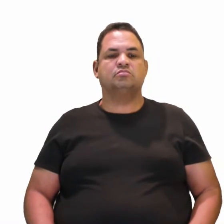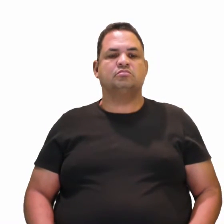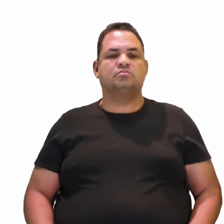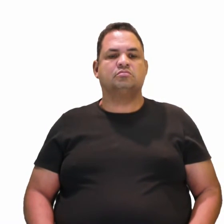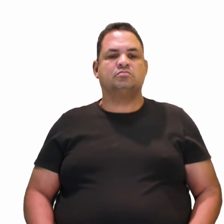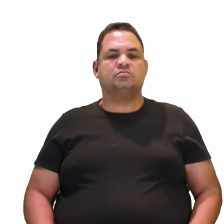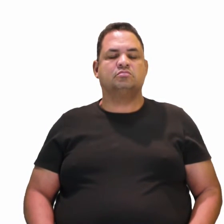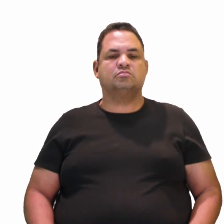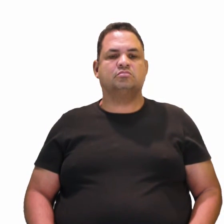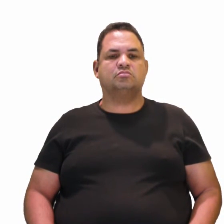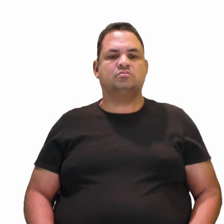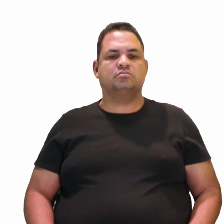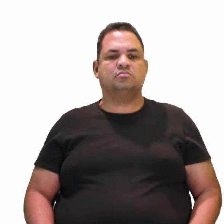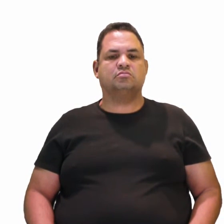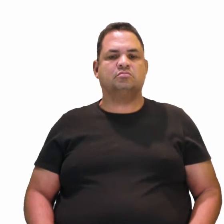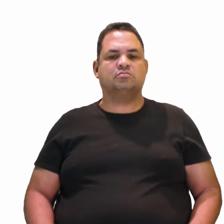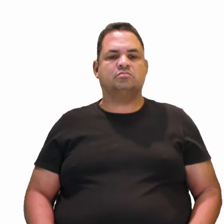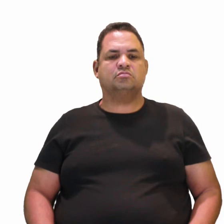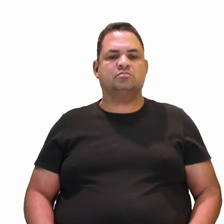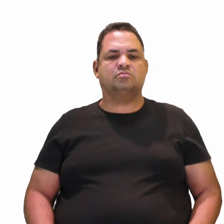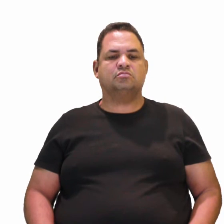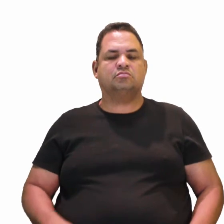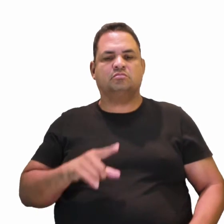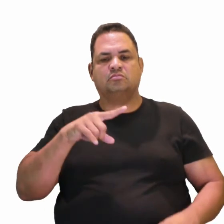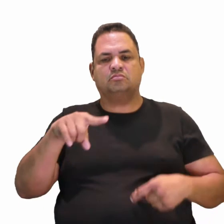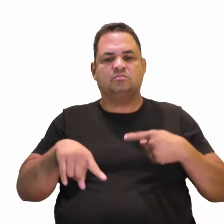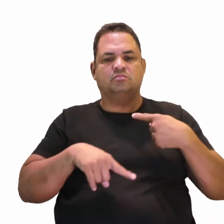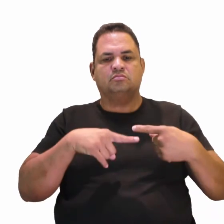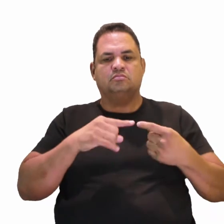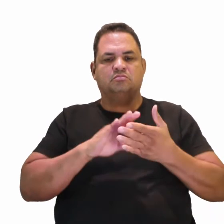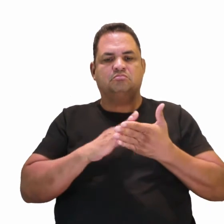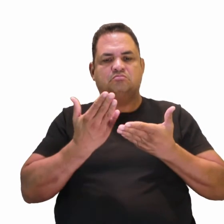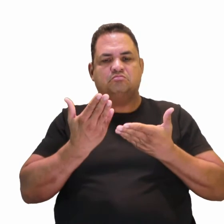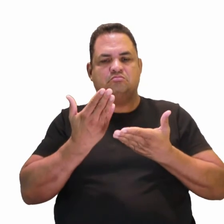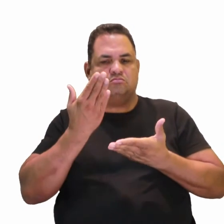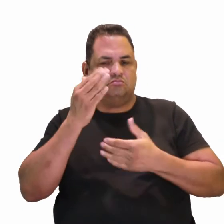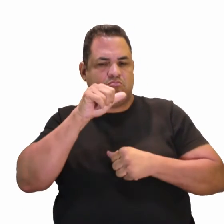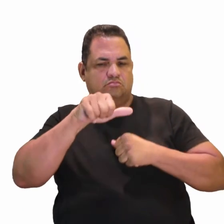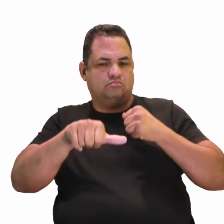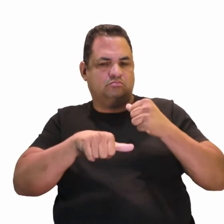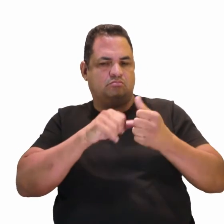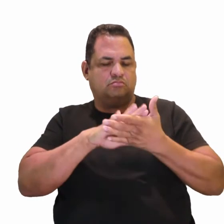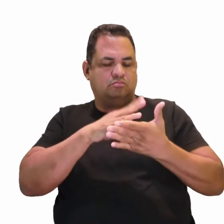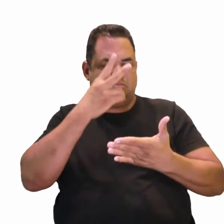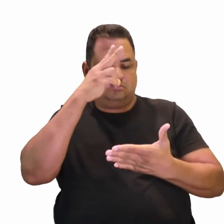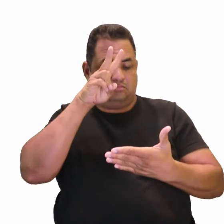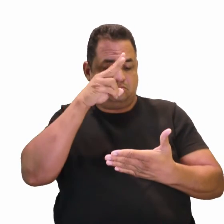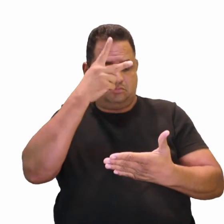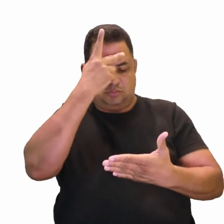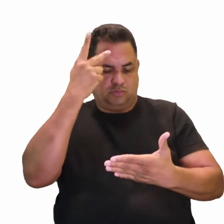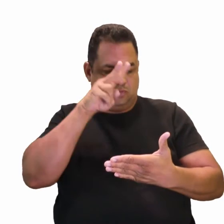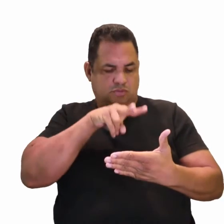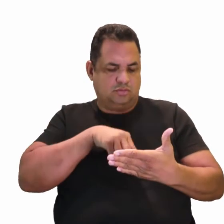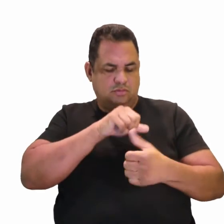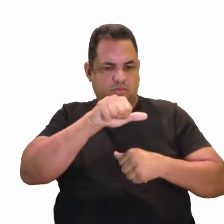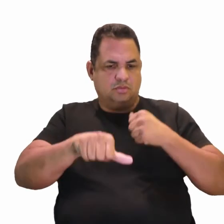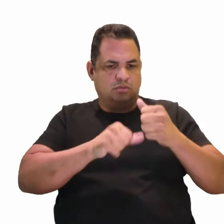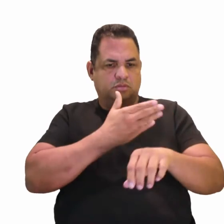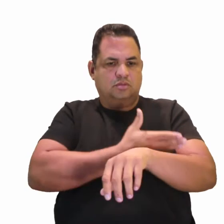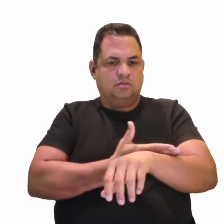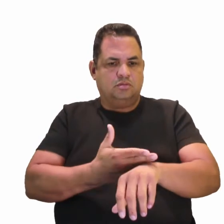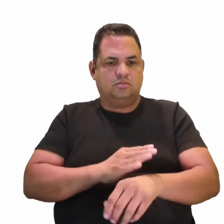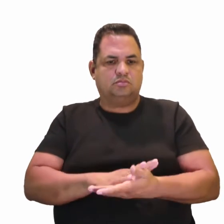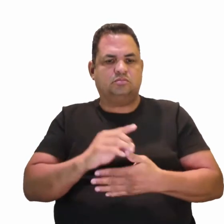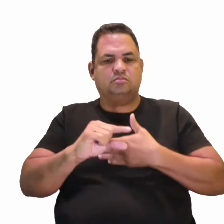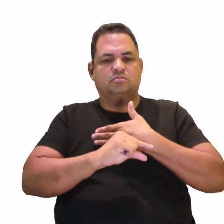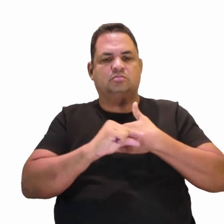modo imperativo, então, obviamente, ele sim tinha o objetivo de persuadir os leitores a mudar seus hábitos. Então, it's true, verdadeira. O